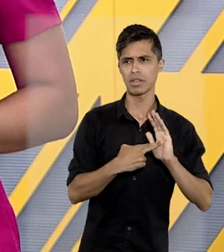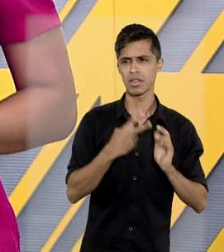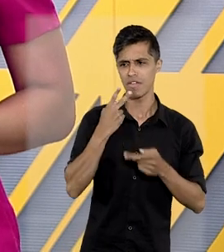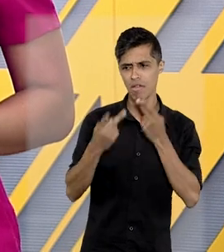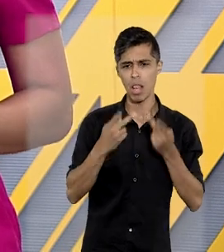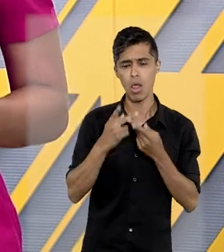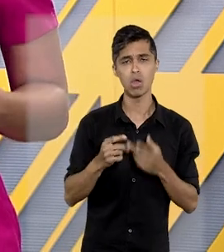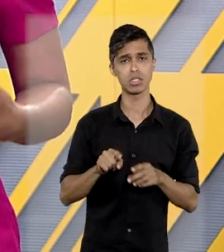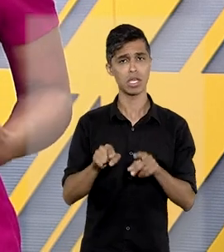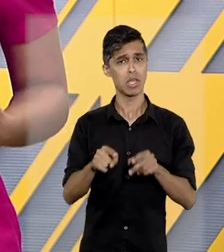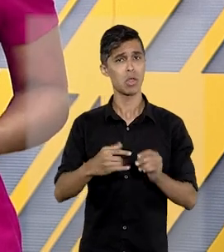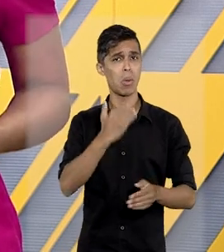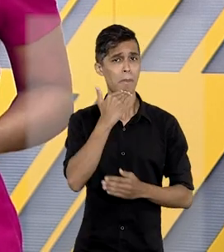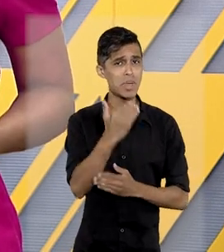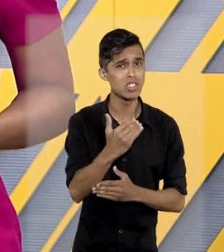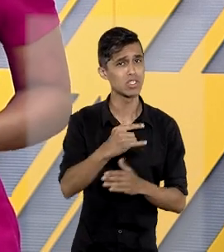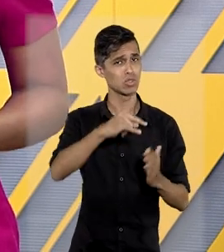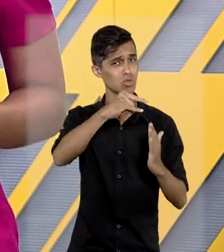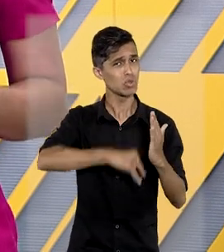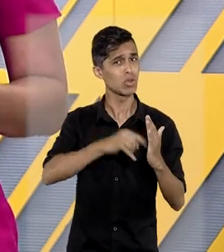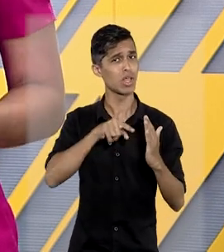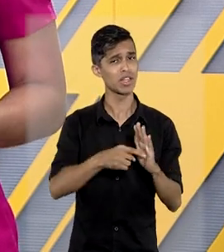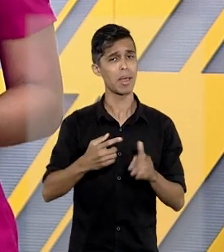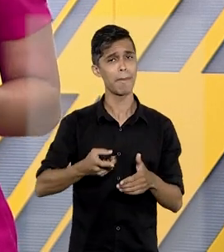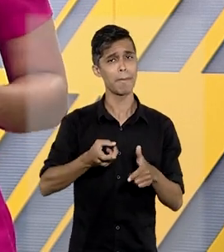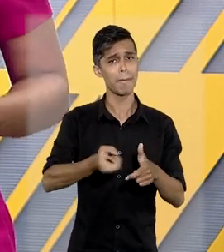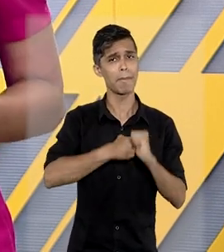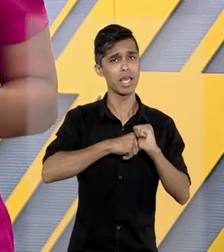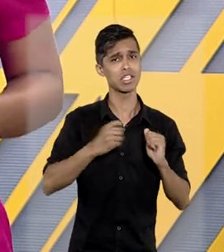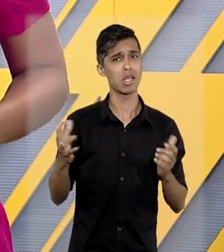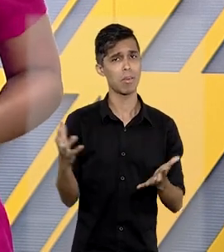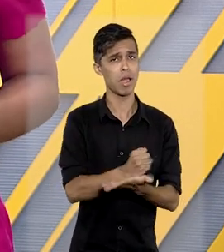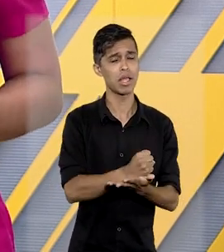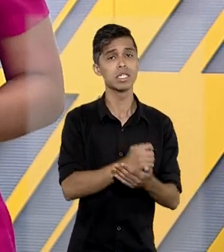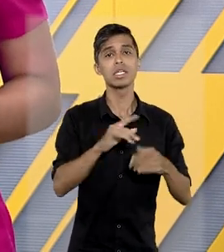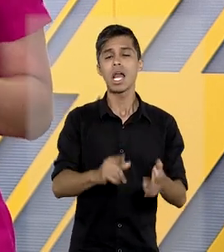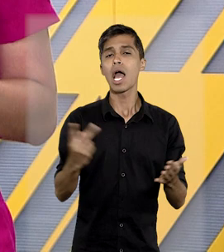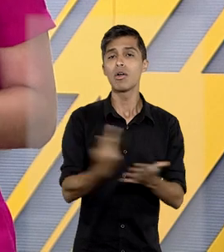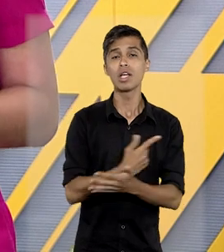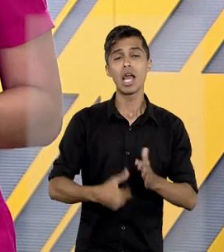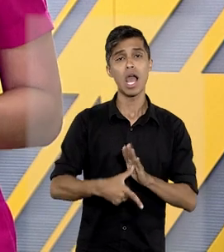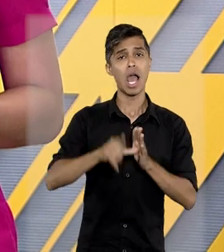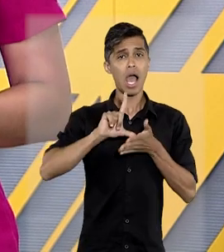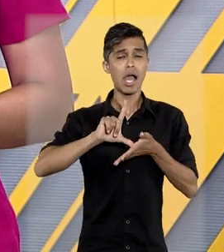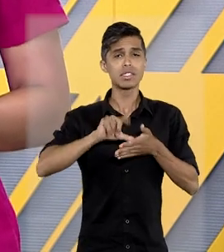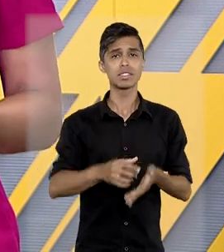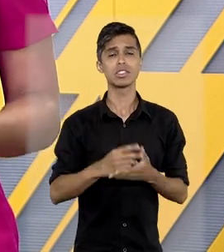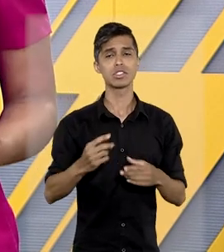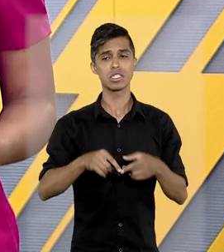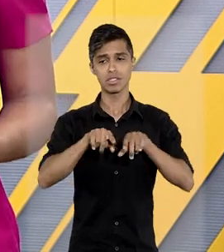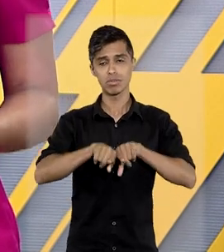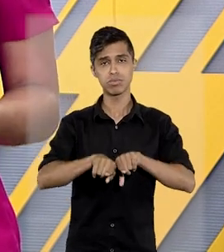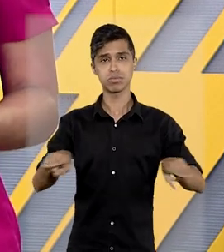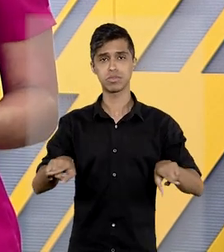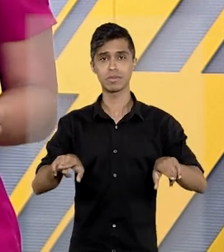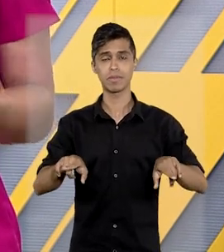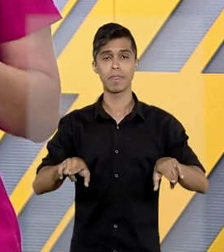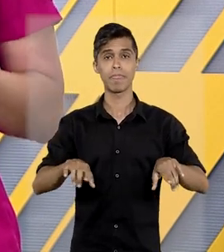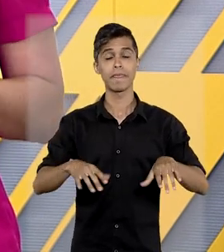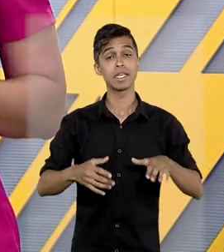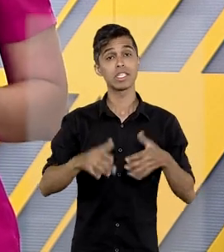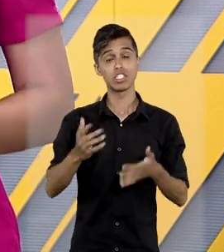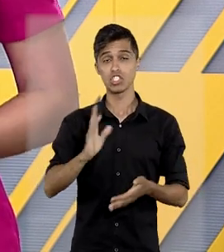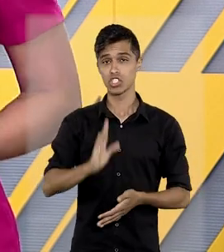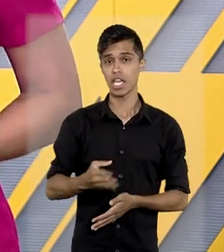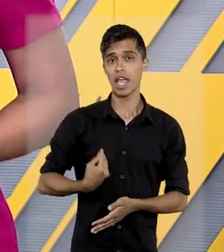que o requerimento e o deferimento da penhora ocorreram antes do registro público da separação total de bens, quando estava